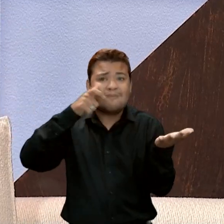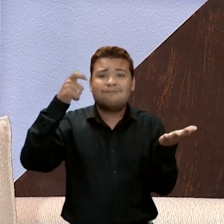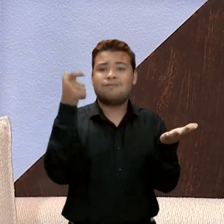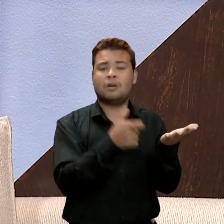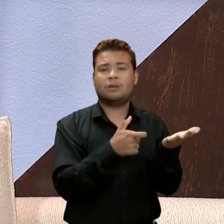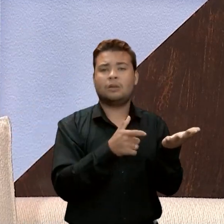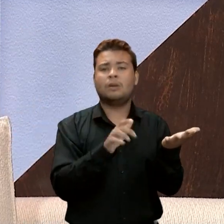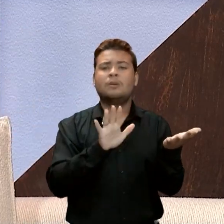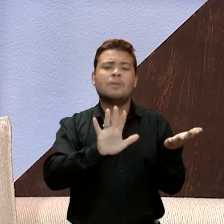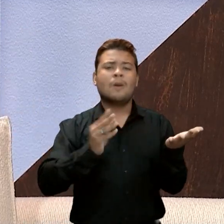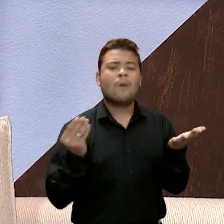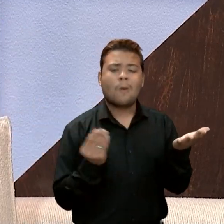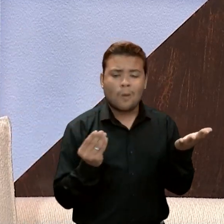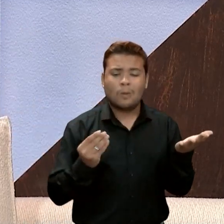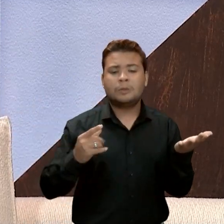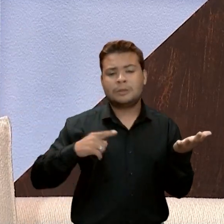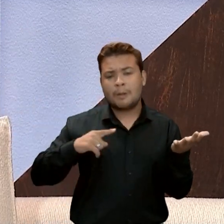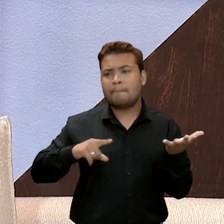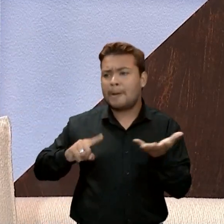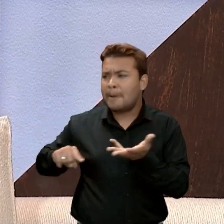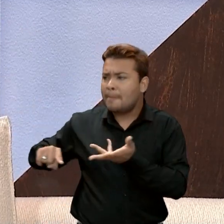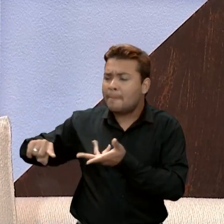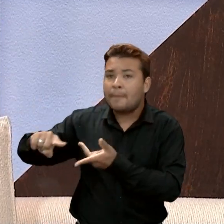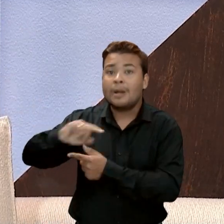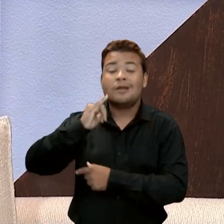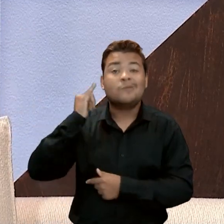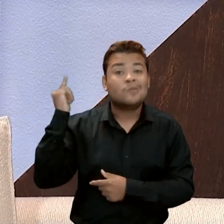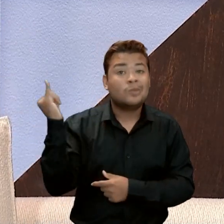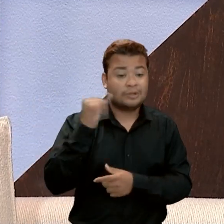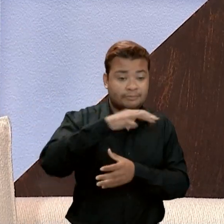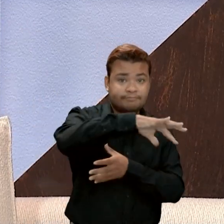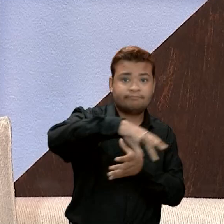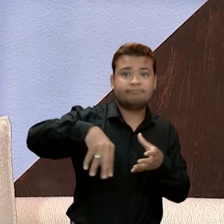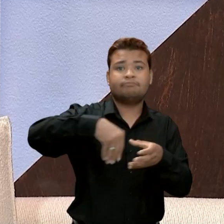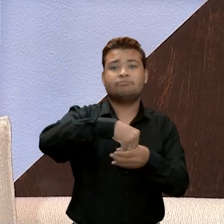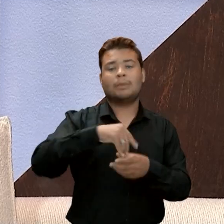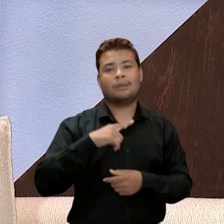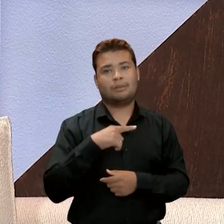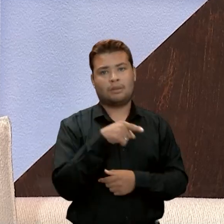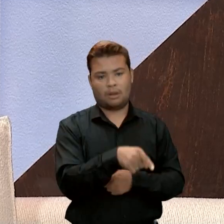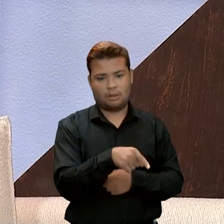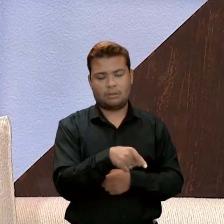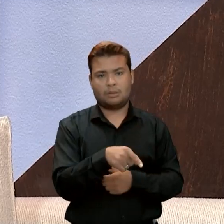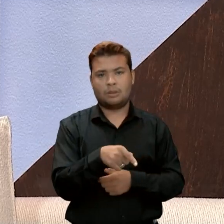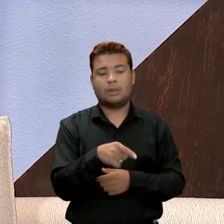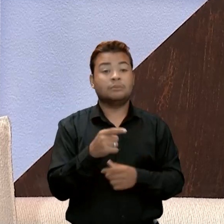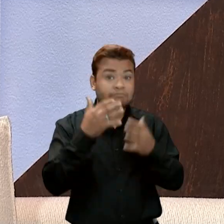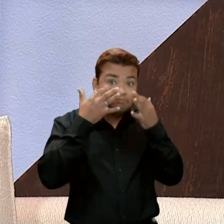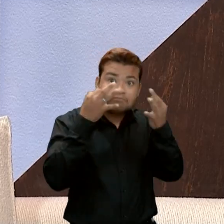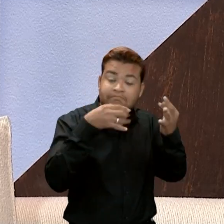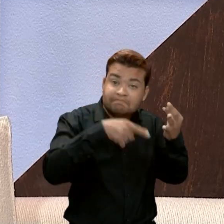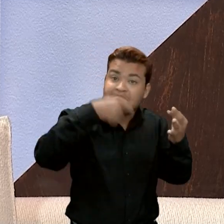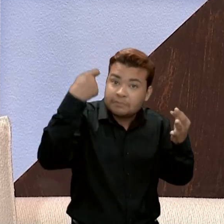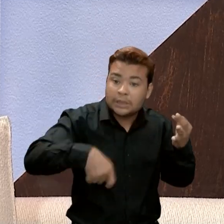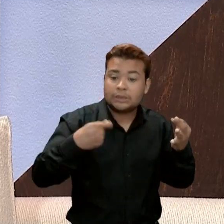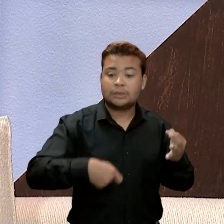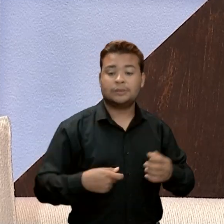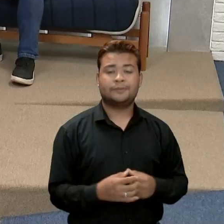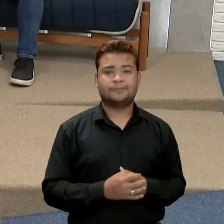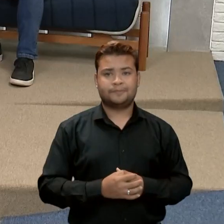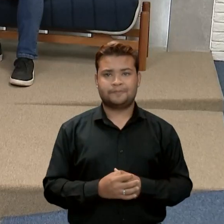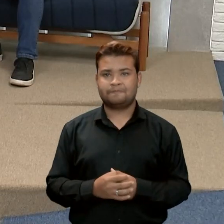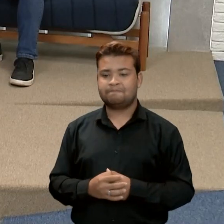um arcabouço fundamental, que é importante a gente não perder de vista isso. Tão importante quando o